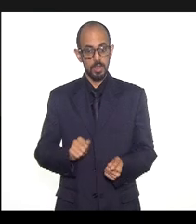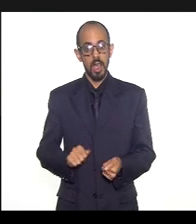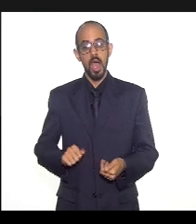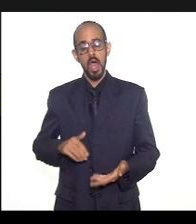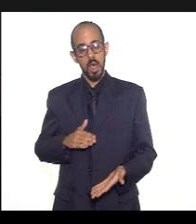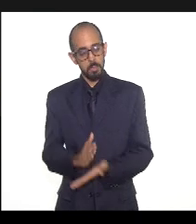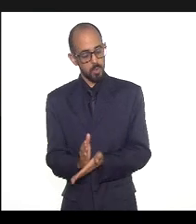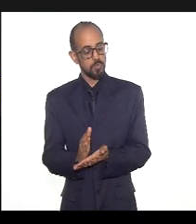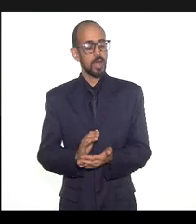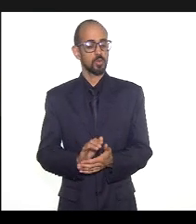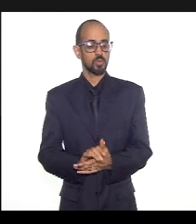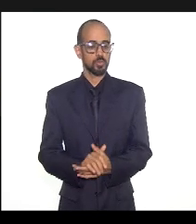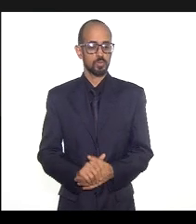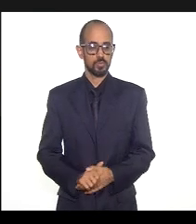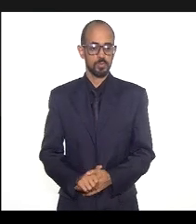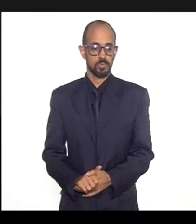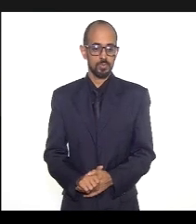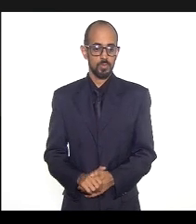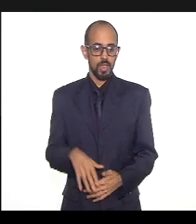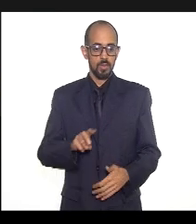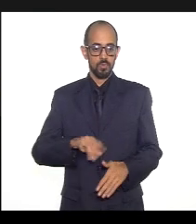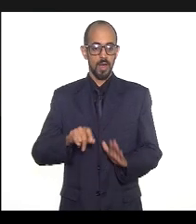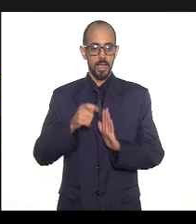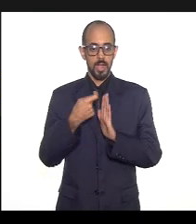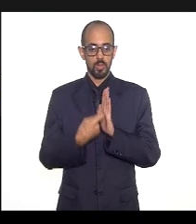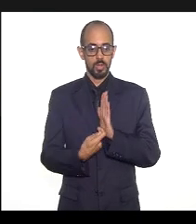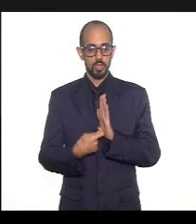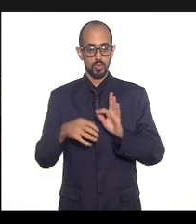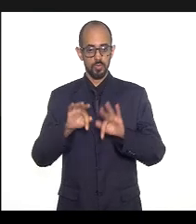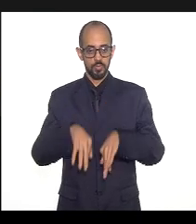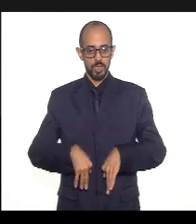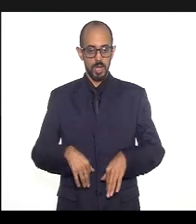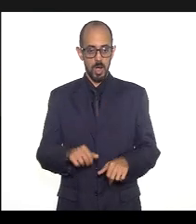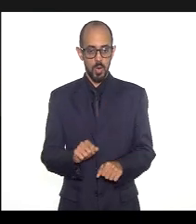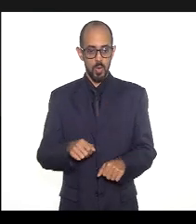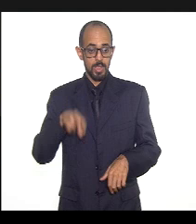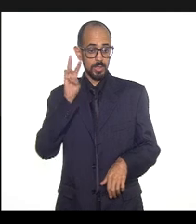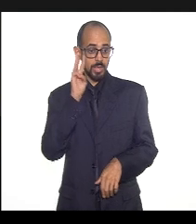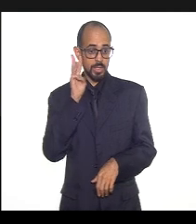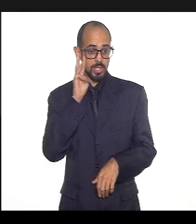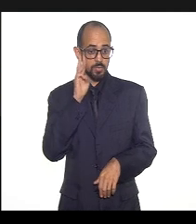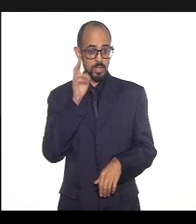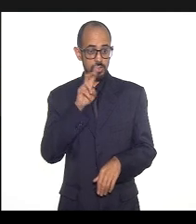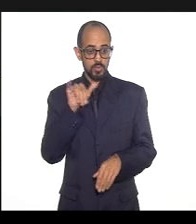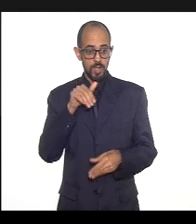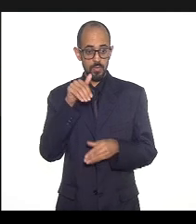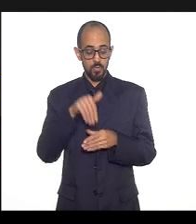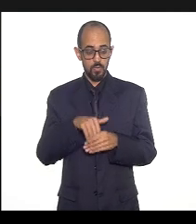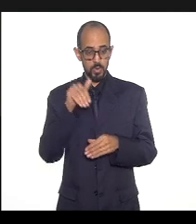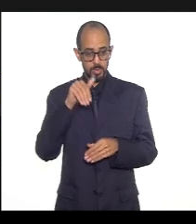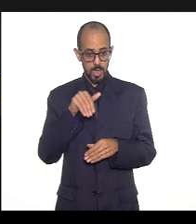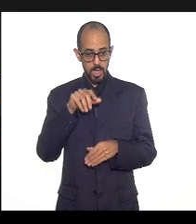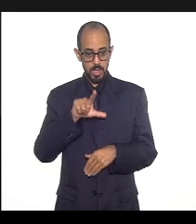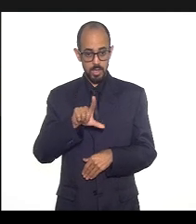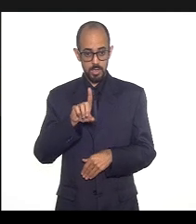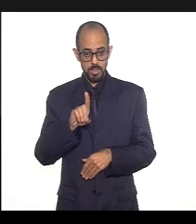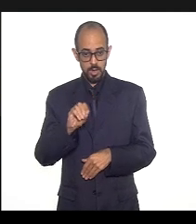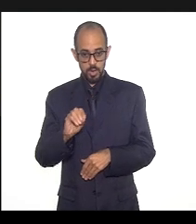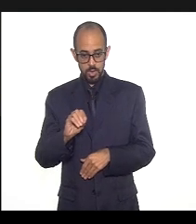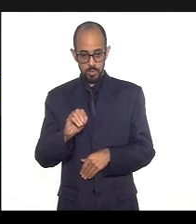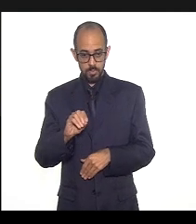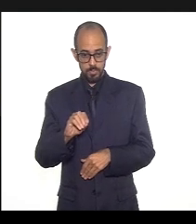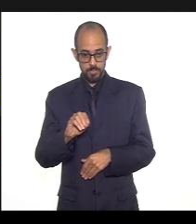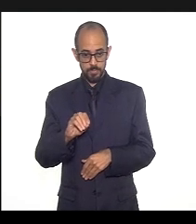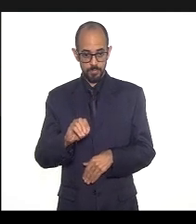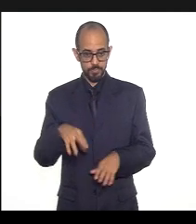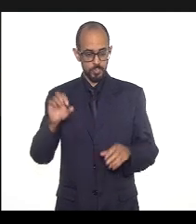Aprovada. Vai a redação final. Na próxima terça-feira, vamos votar o orçamento da LDO, tá bom? Senhor presidente. Questão